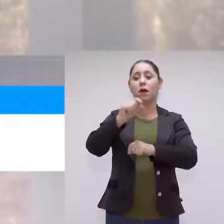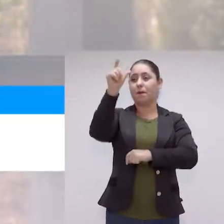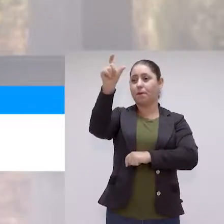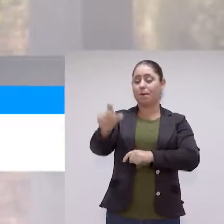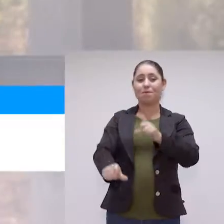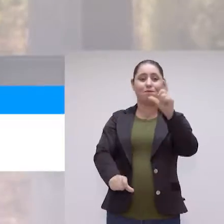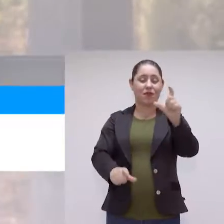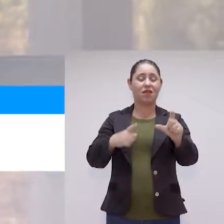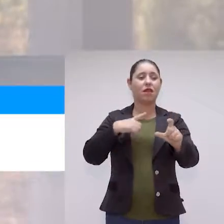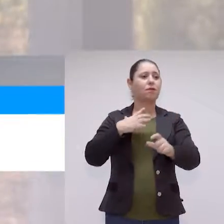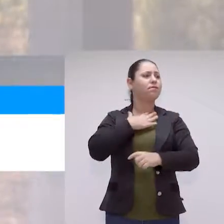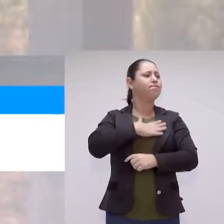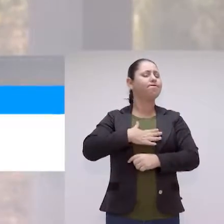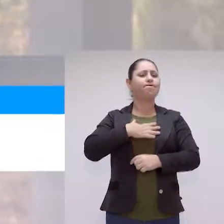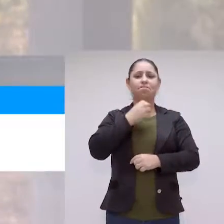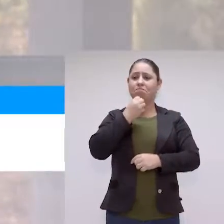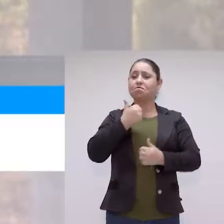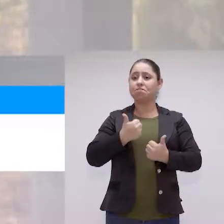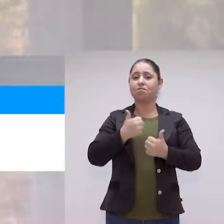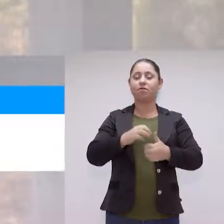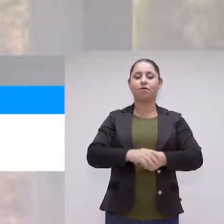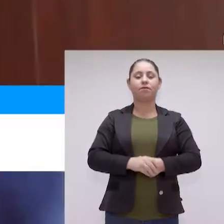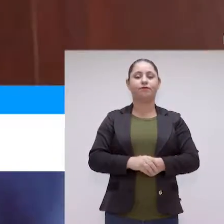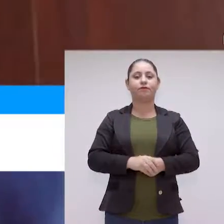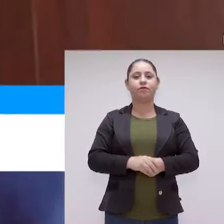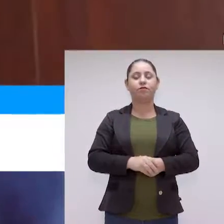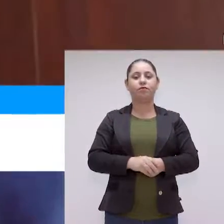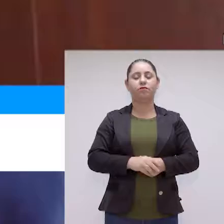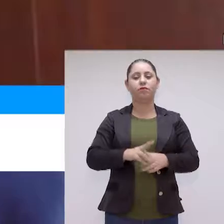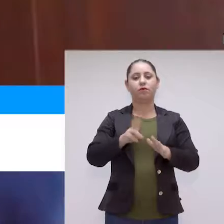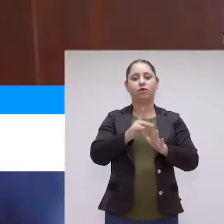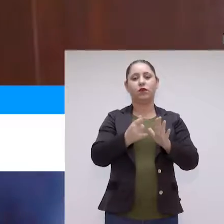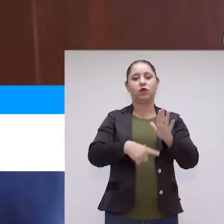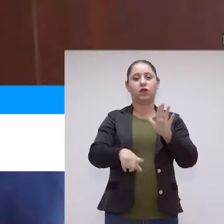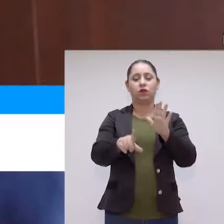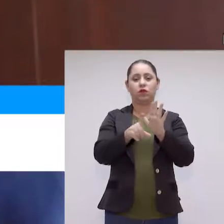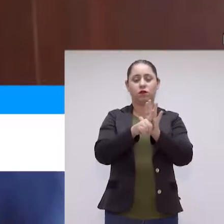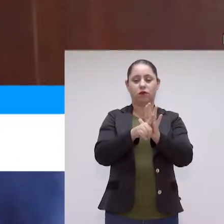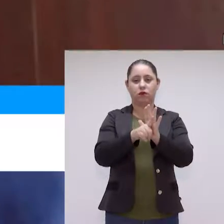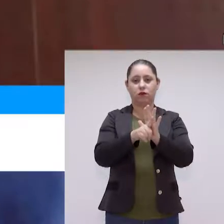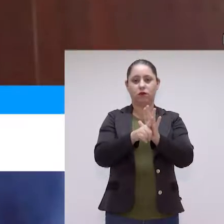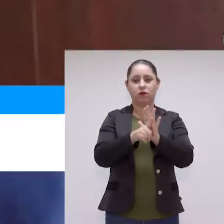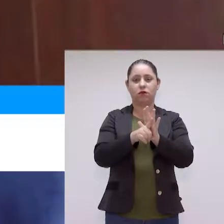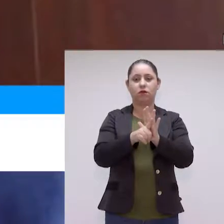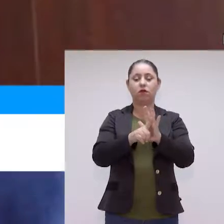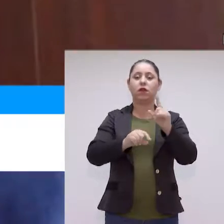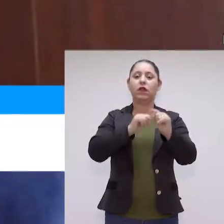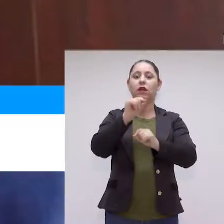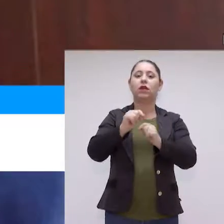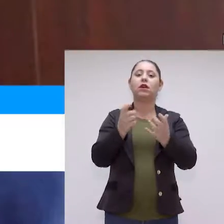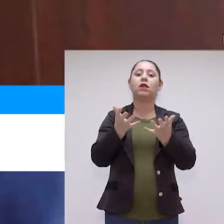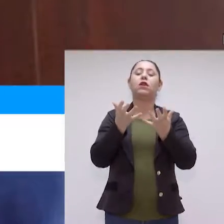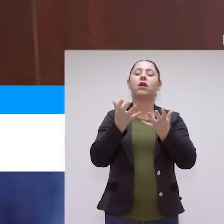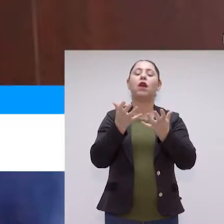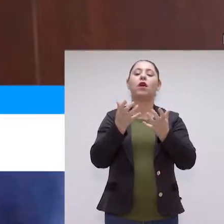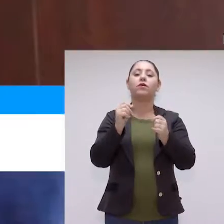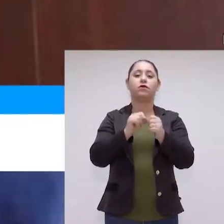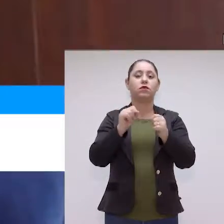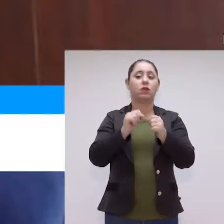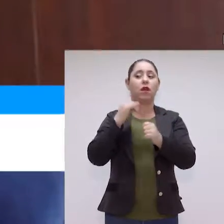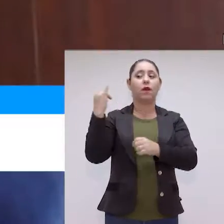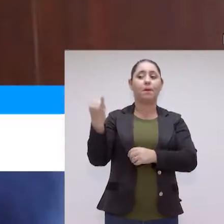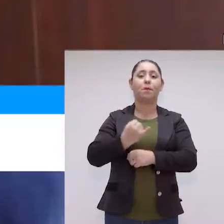que o indivíduo tenha a sensação de bem-estar. Esse é um projeto de lei que pretende